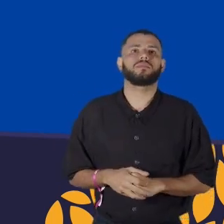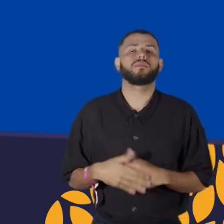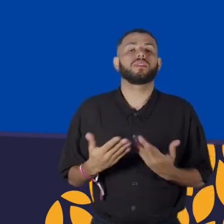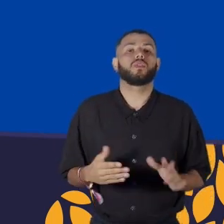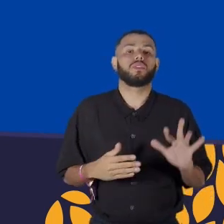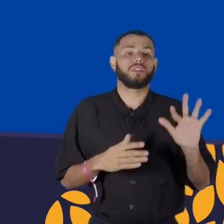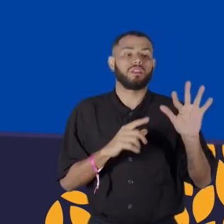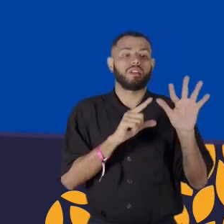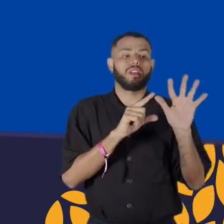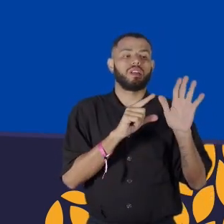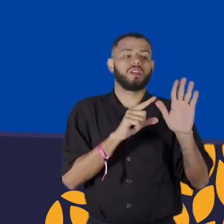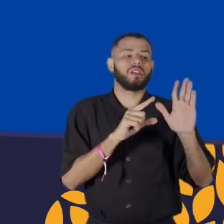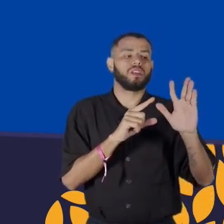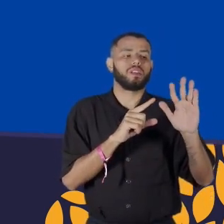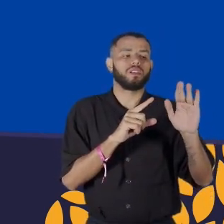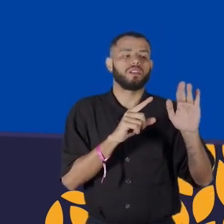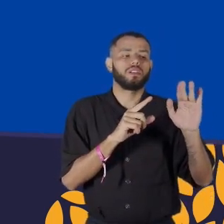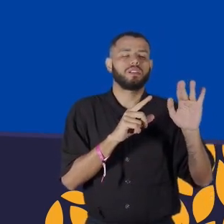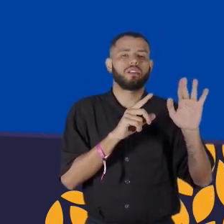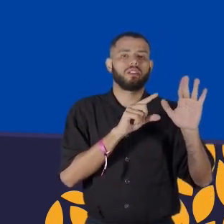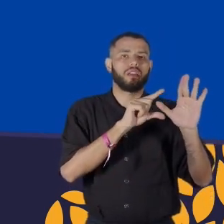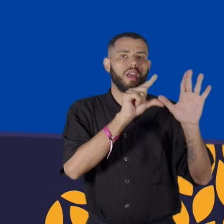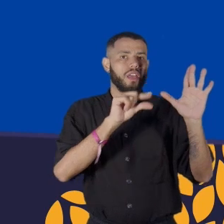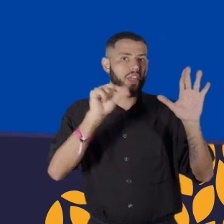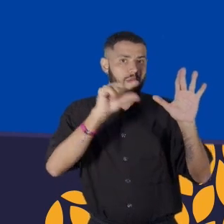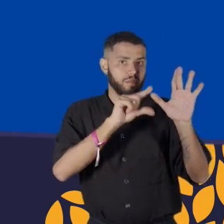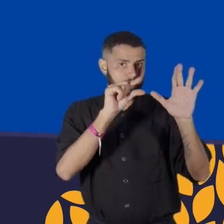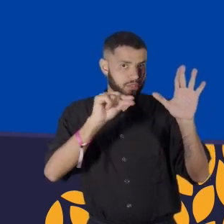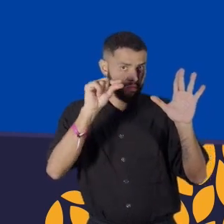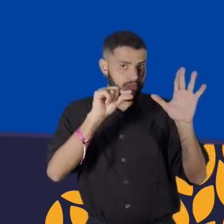cannabis, muita gente acha, pô, vai ficar doidão.